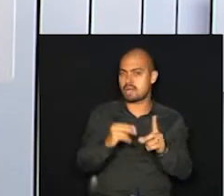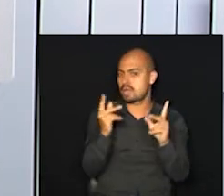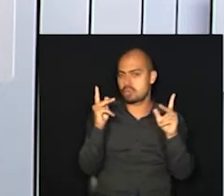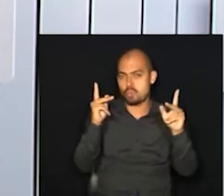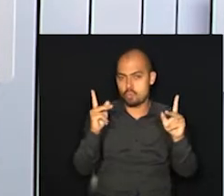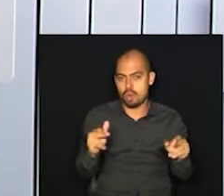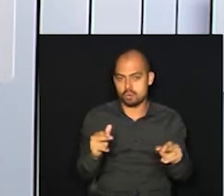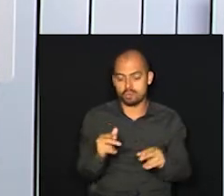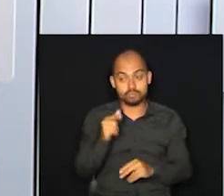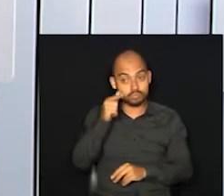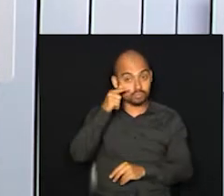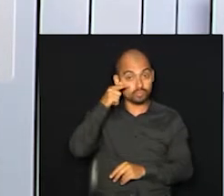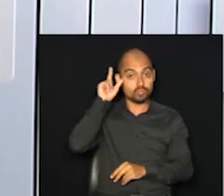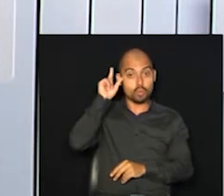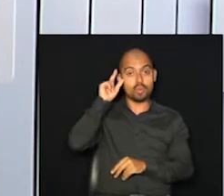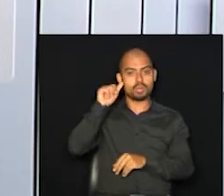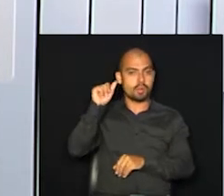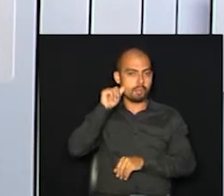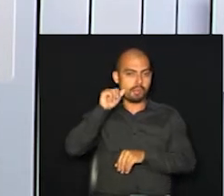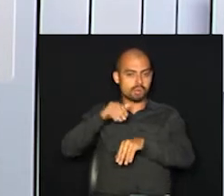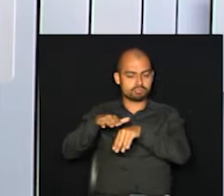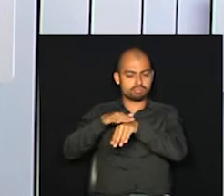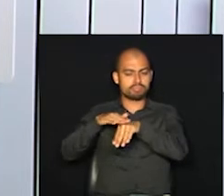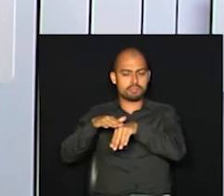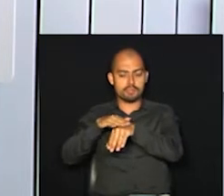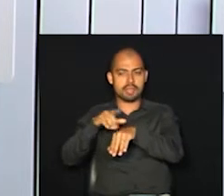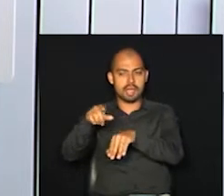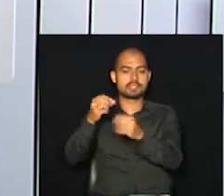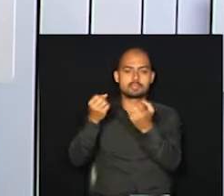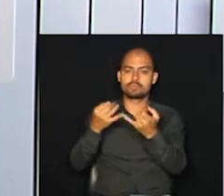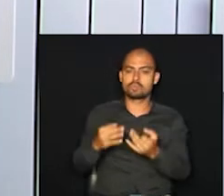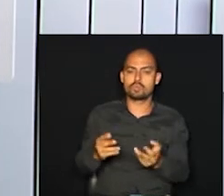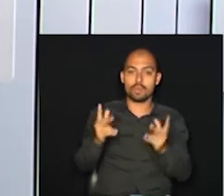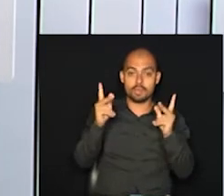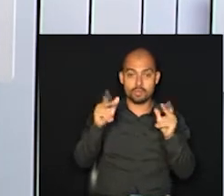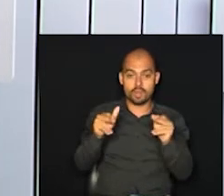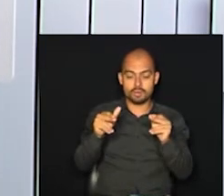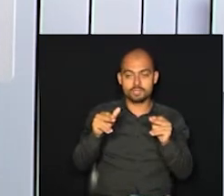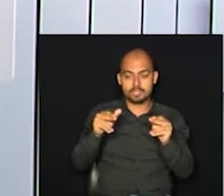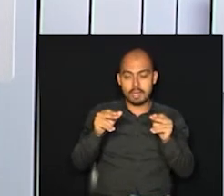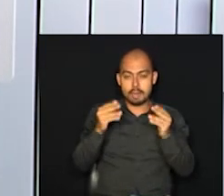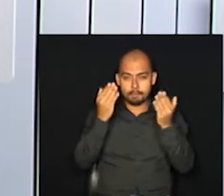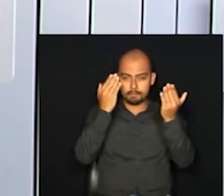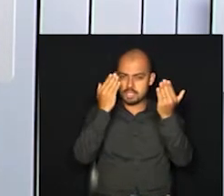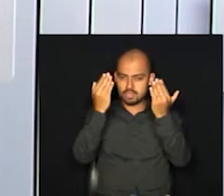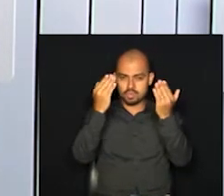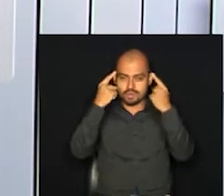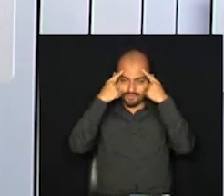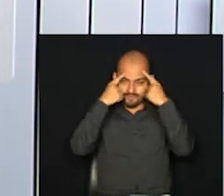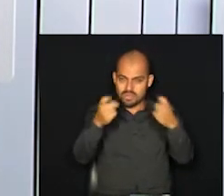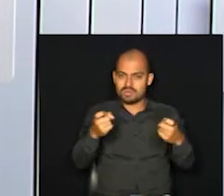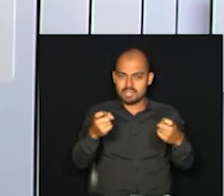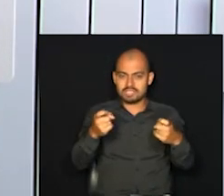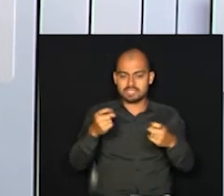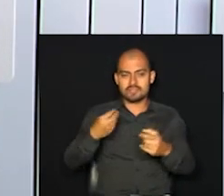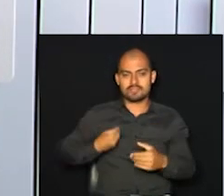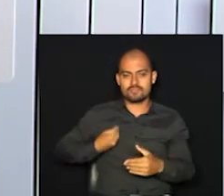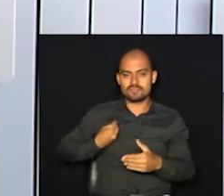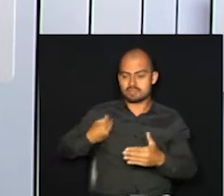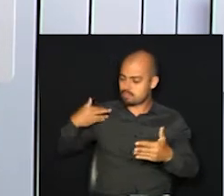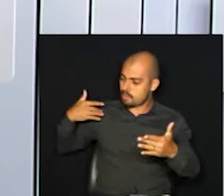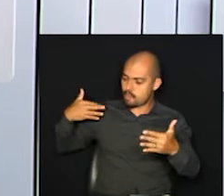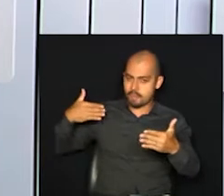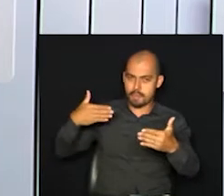mulher que relatou exatamente sobre isso, né? A violência psicológica com que ela passou ao longo da vida com o marido dela, com o